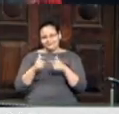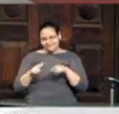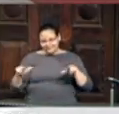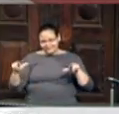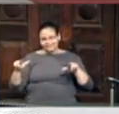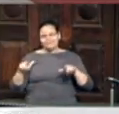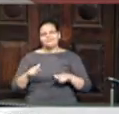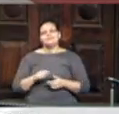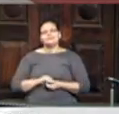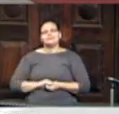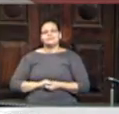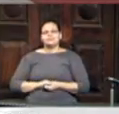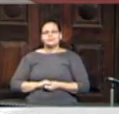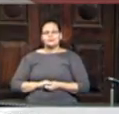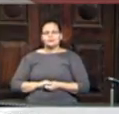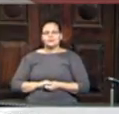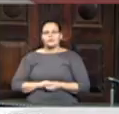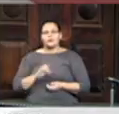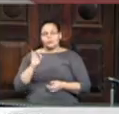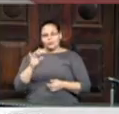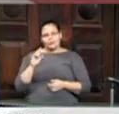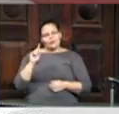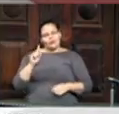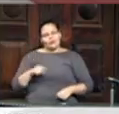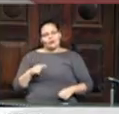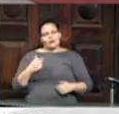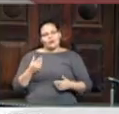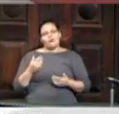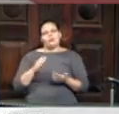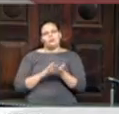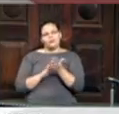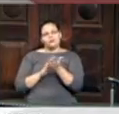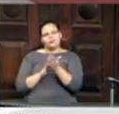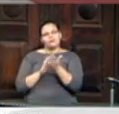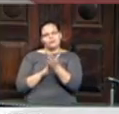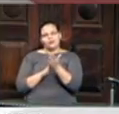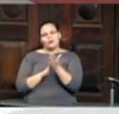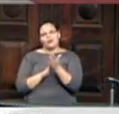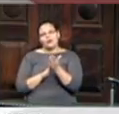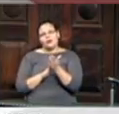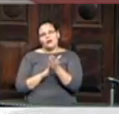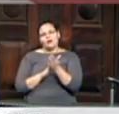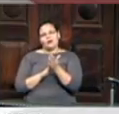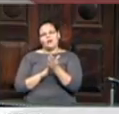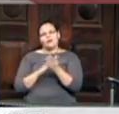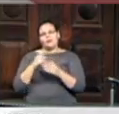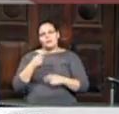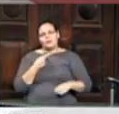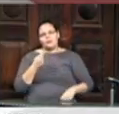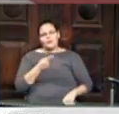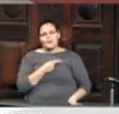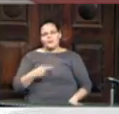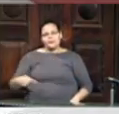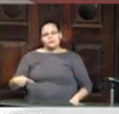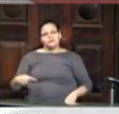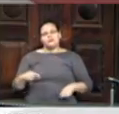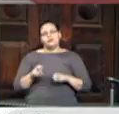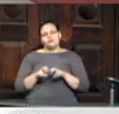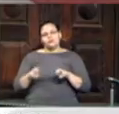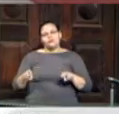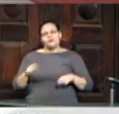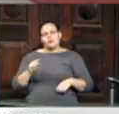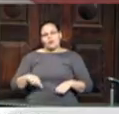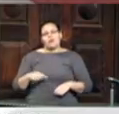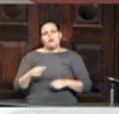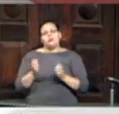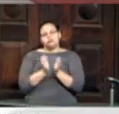pequena parte, é apenas uma parte para homenagear igualmente aqui nesta sessão os poetas da Academia